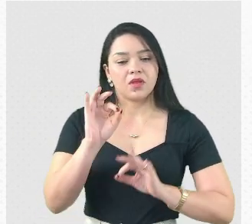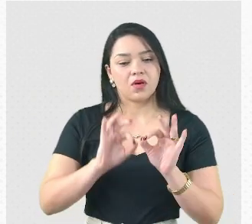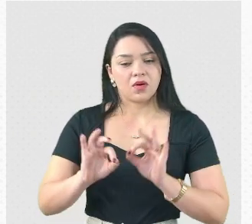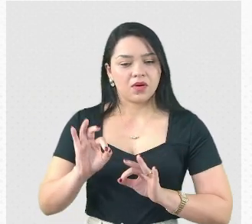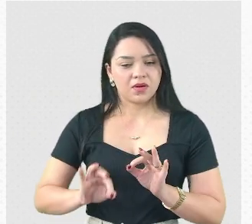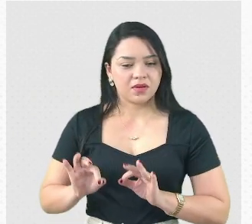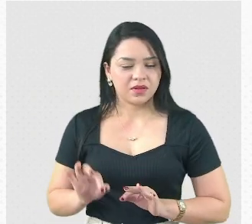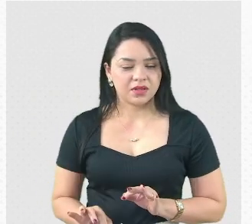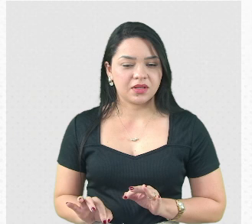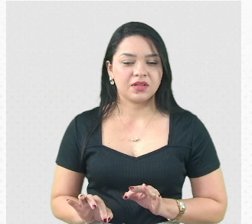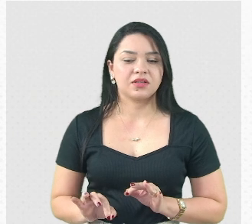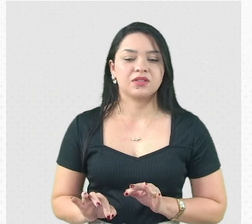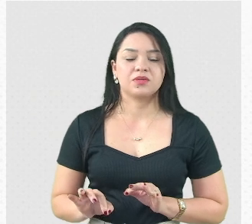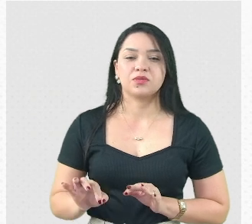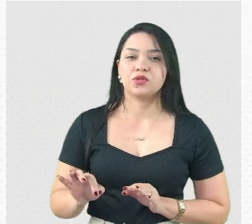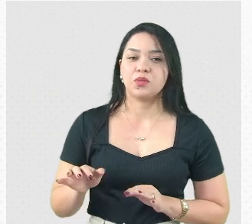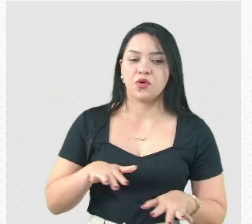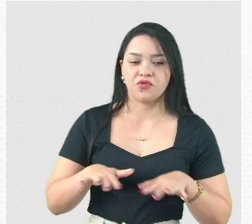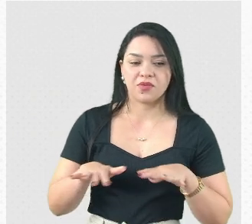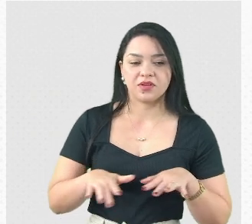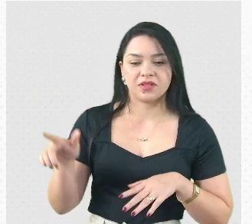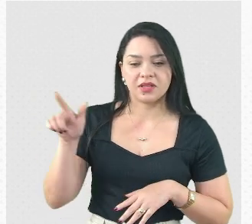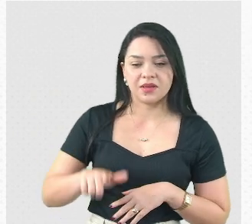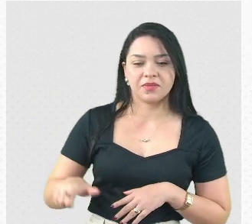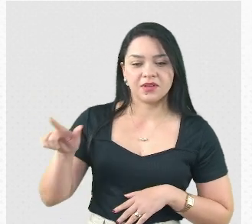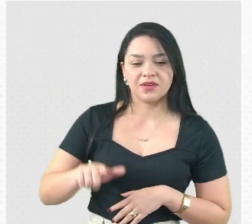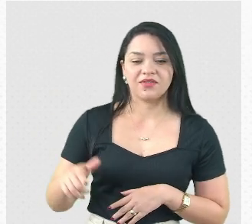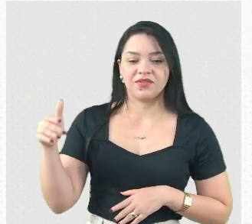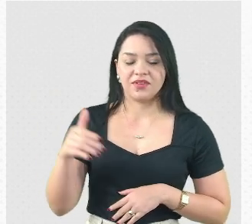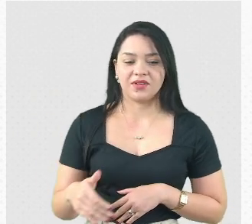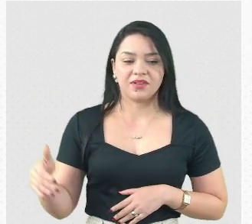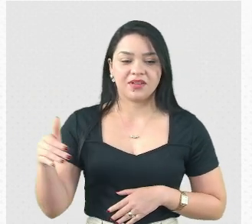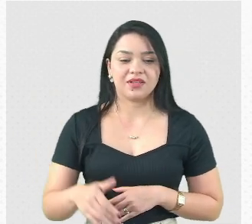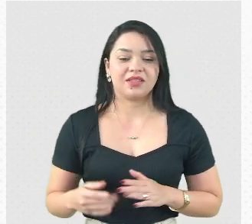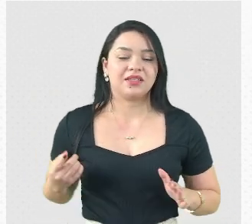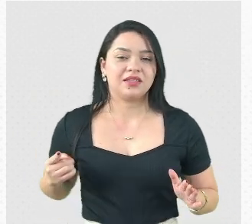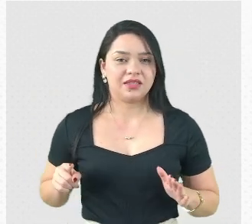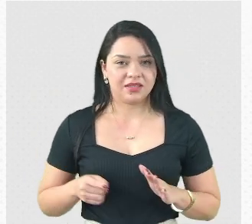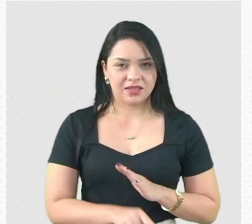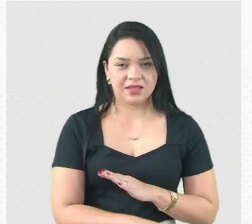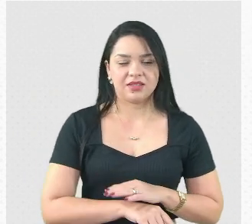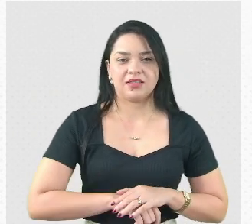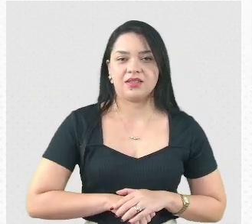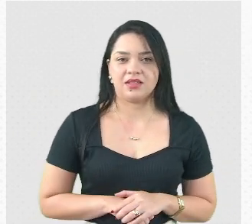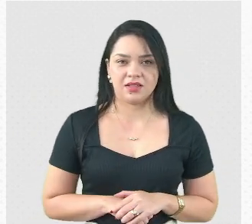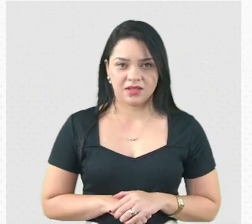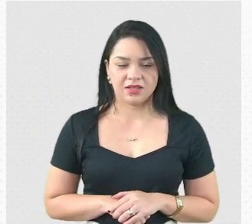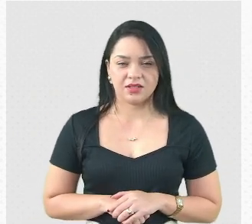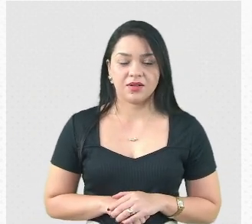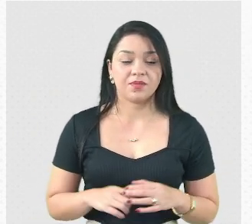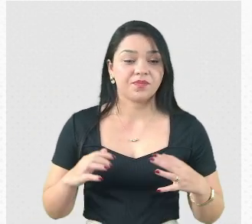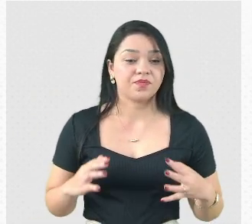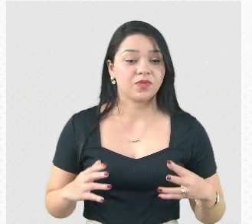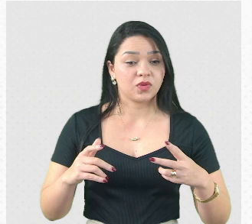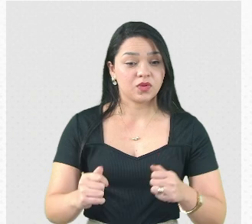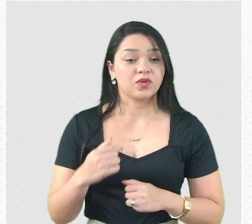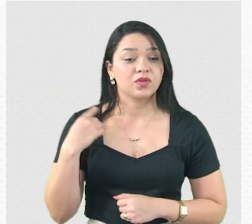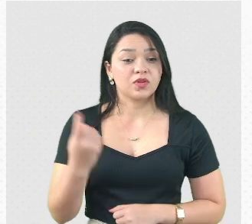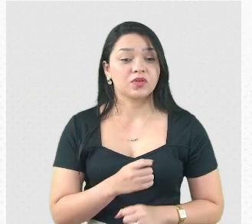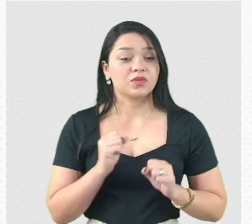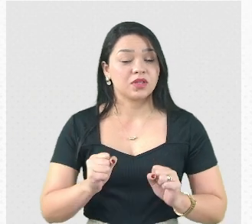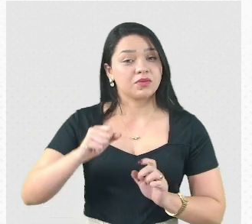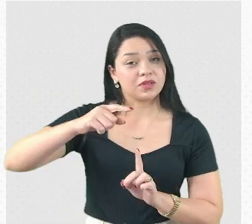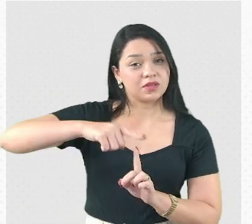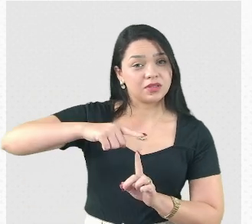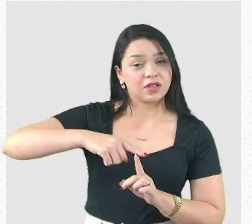em sessões planejadas de movimentos repetidos com frequência e intensidade definidas. Tudo isso aqui nós podemos